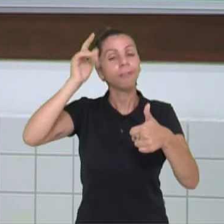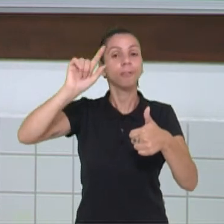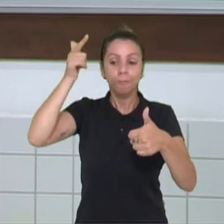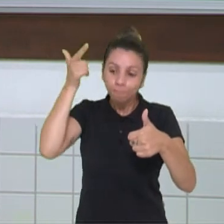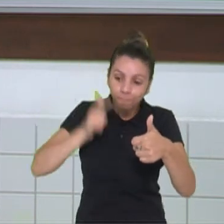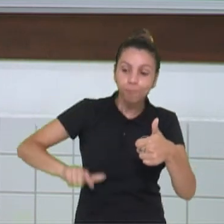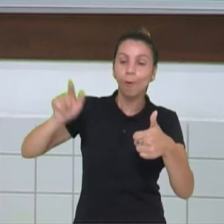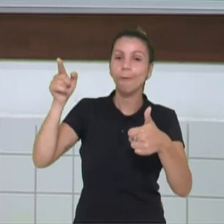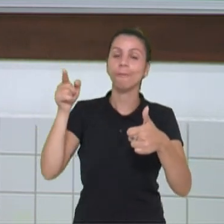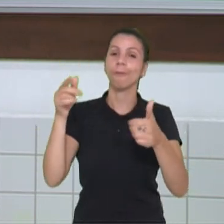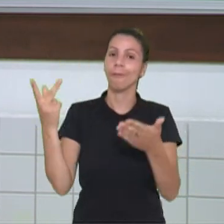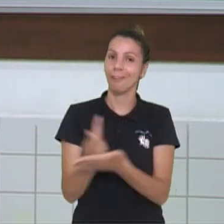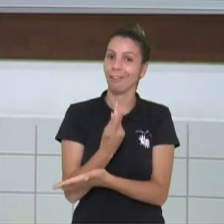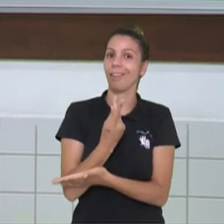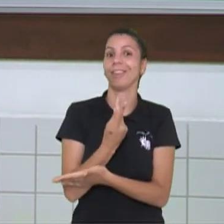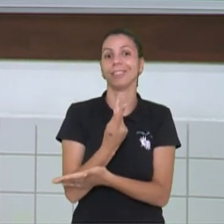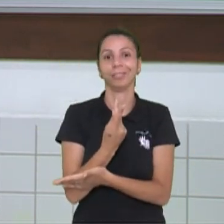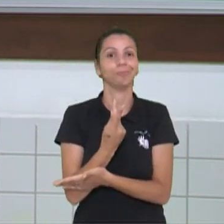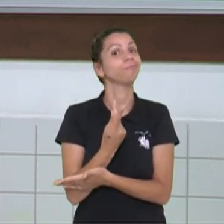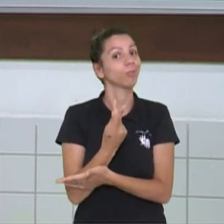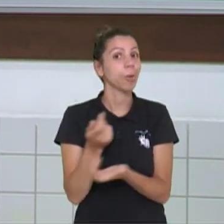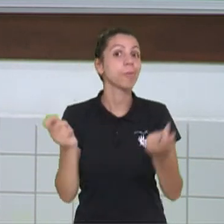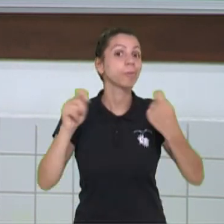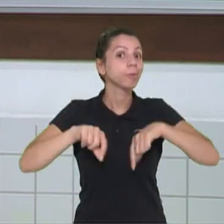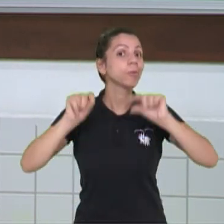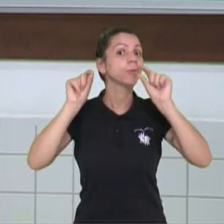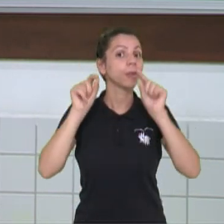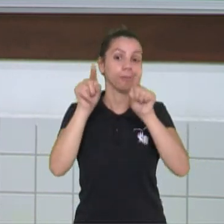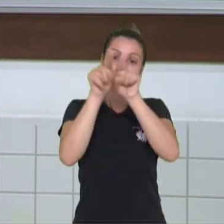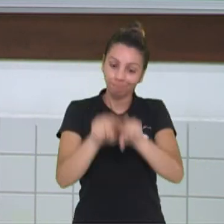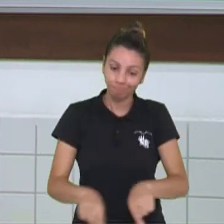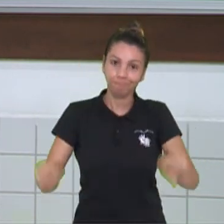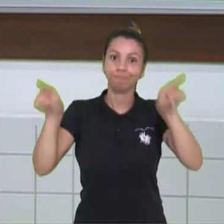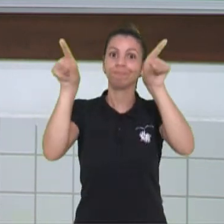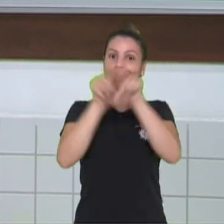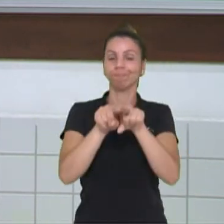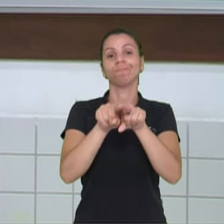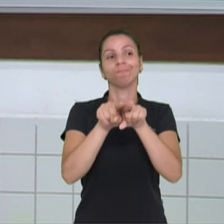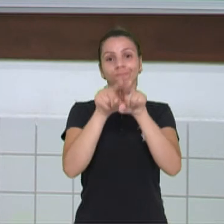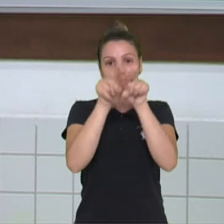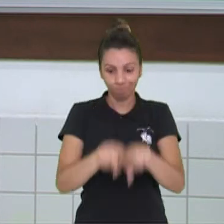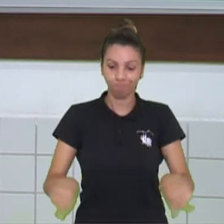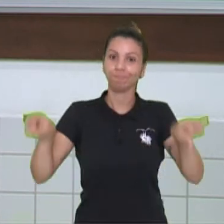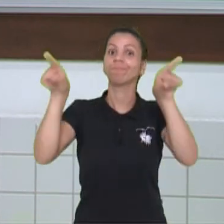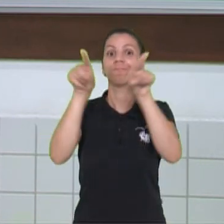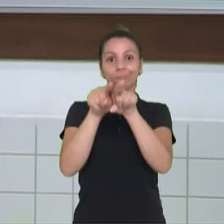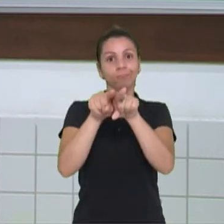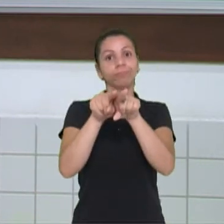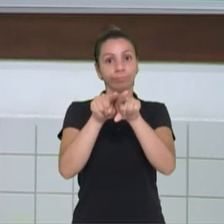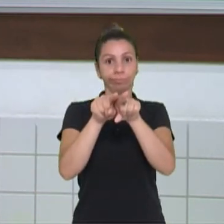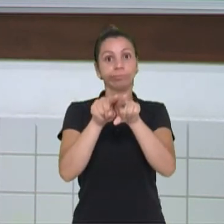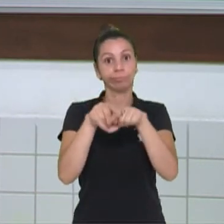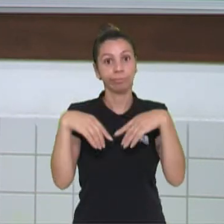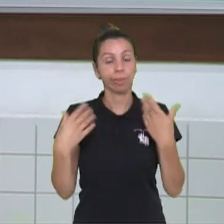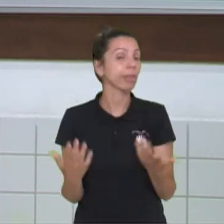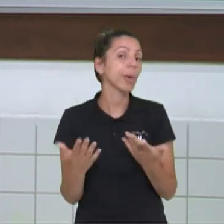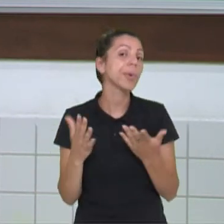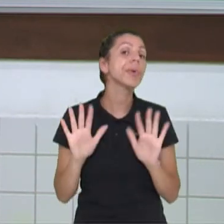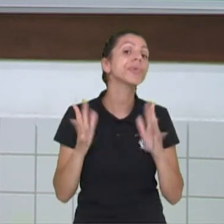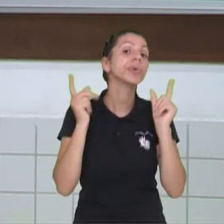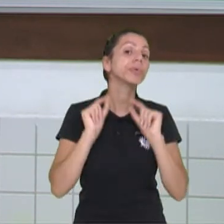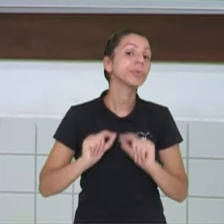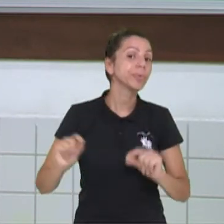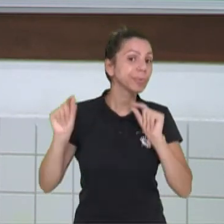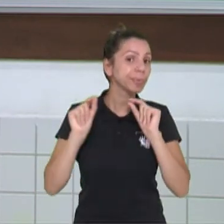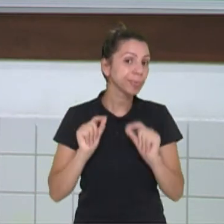mesmo erro, peraí, você está sendo reincidente, incidir de novo, fazer de novo. O que vai